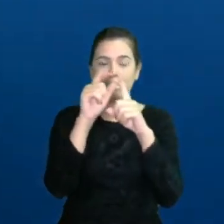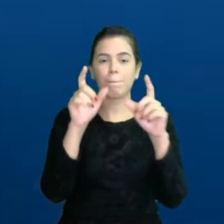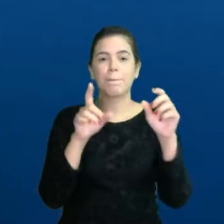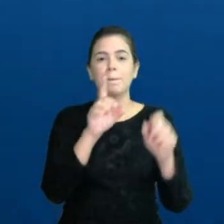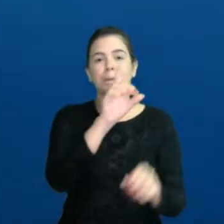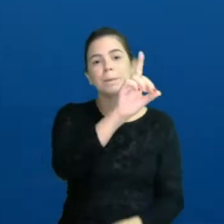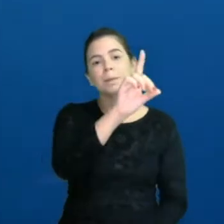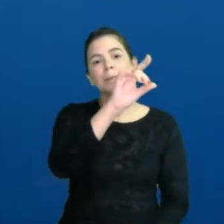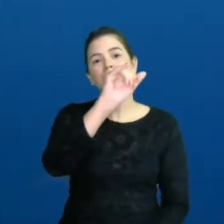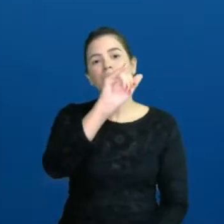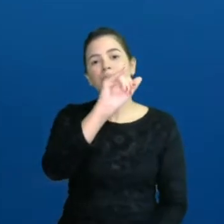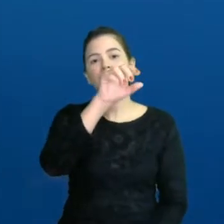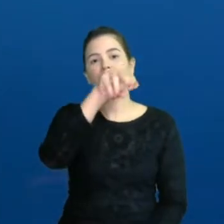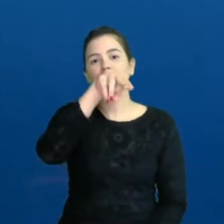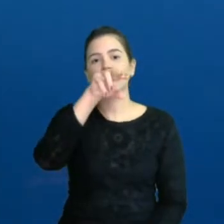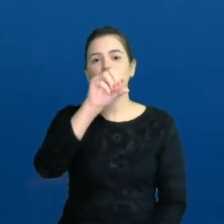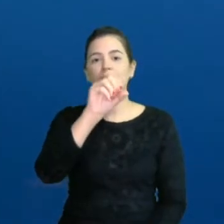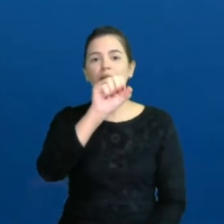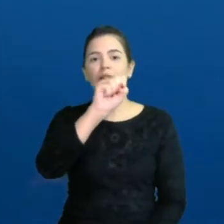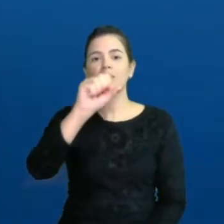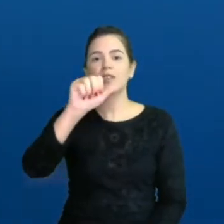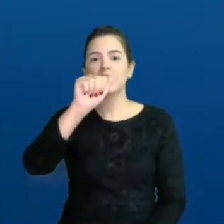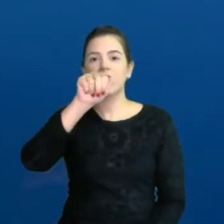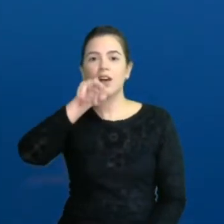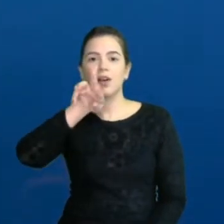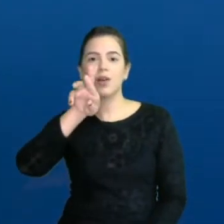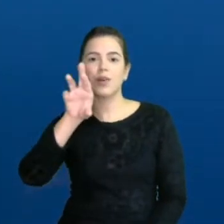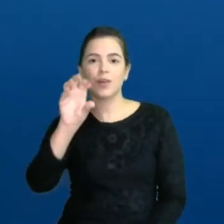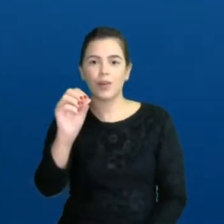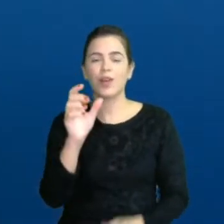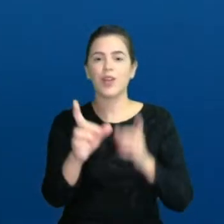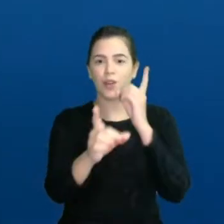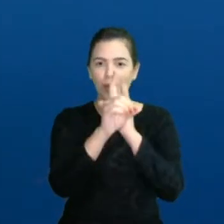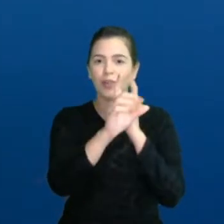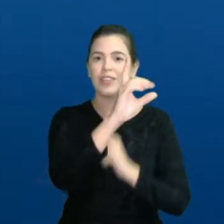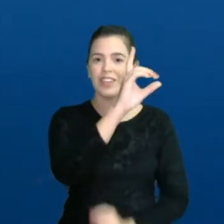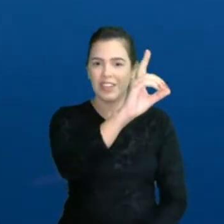encontro a letrinha D. Que joguinho é esse aqui?